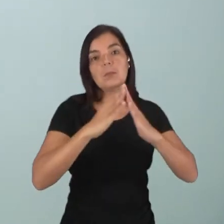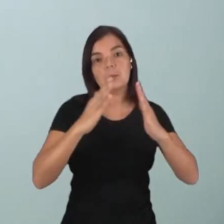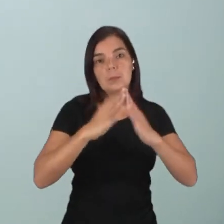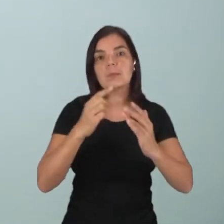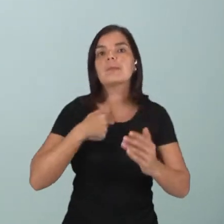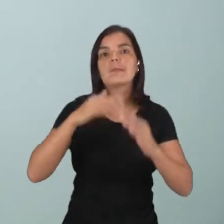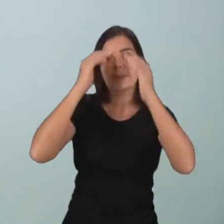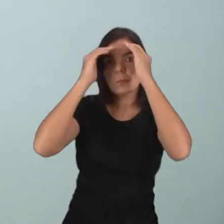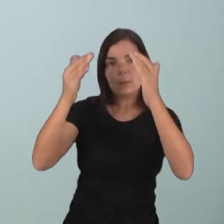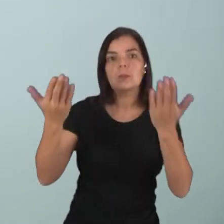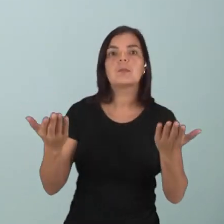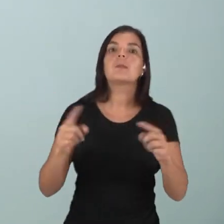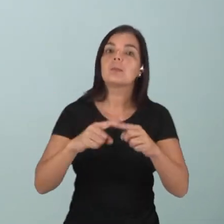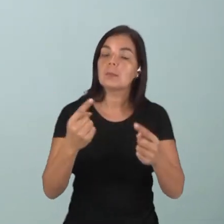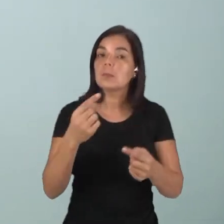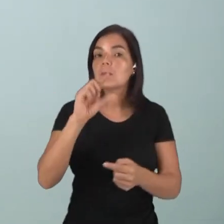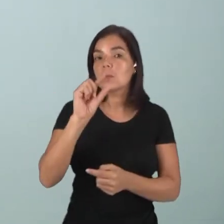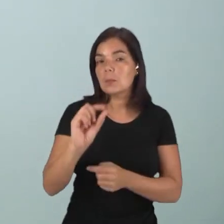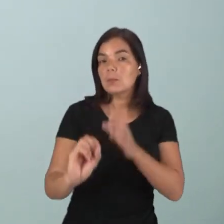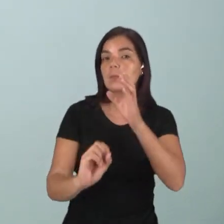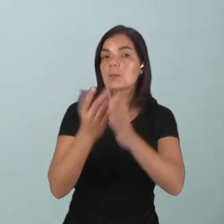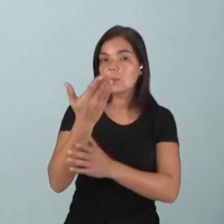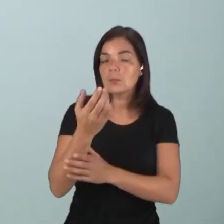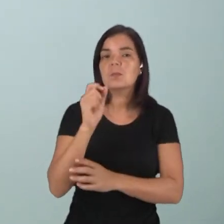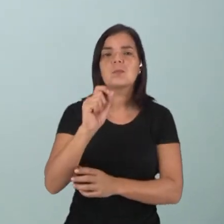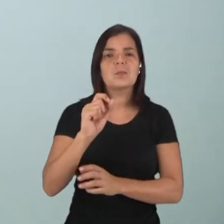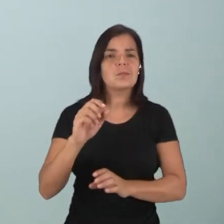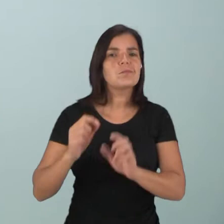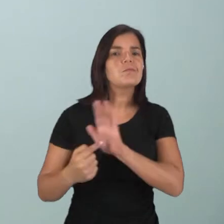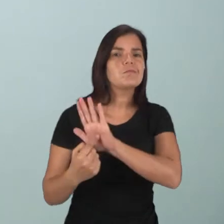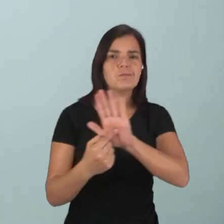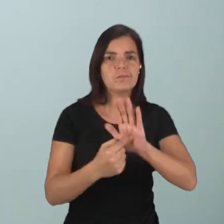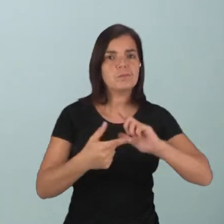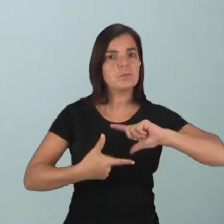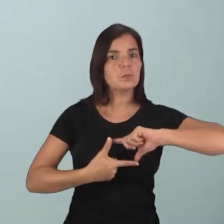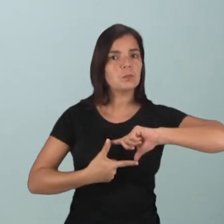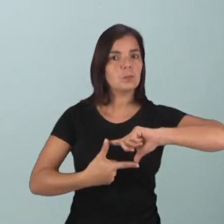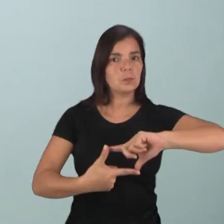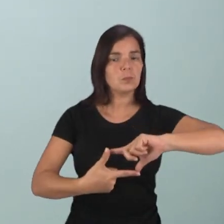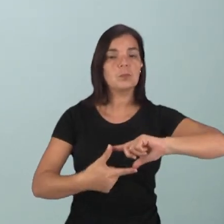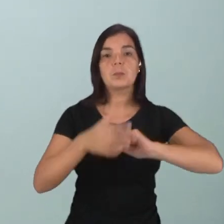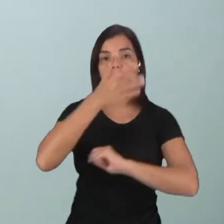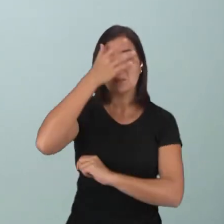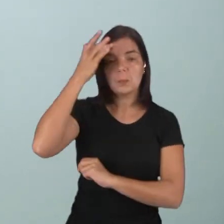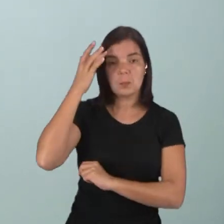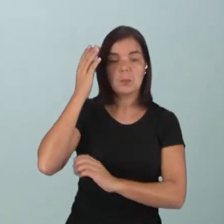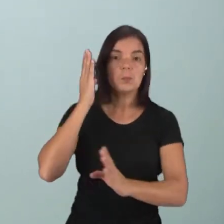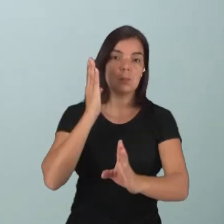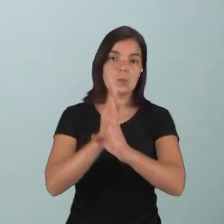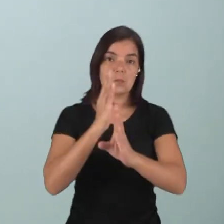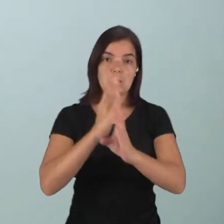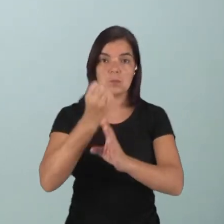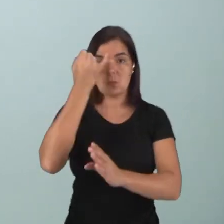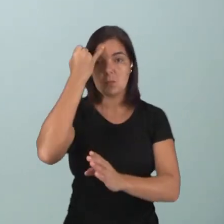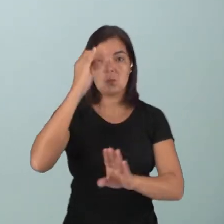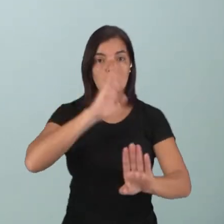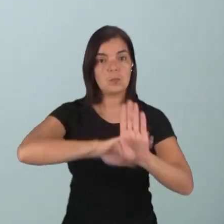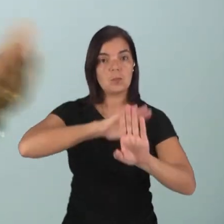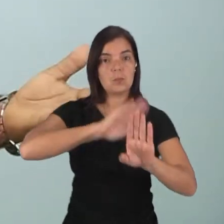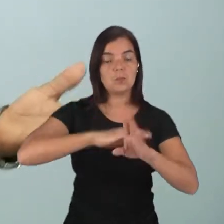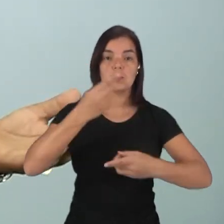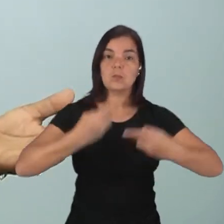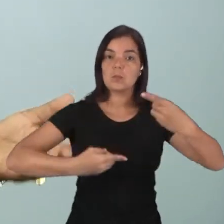eu vou queimar. Agora há pouco está acontecendo manifestações de fanáticos, né? Pessoas por conta de uma ideologia política